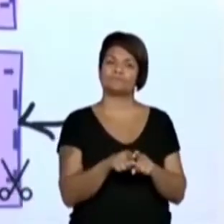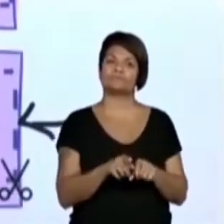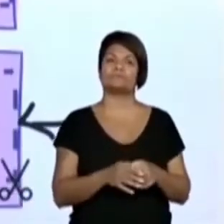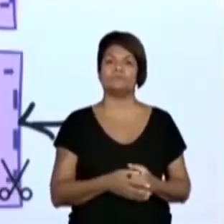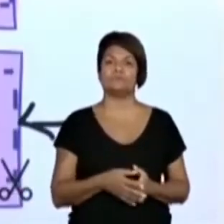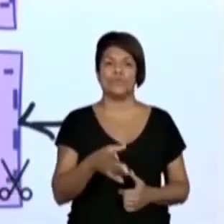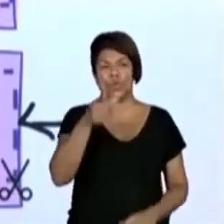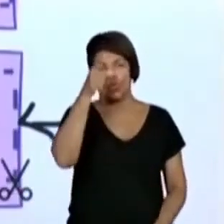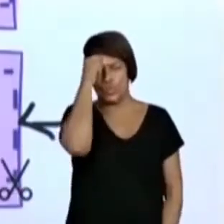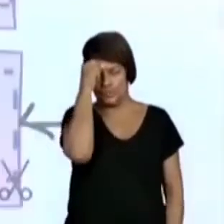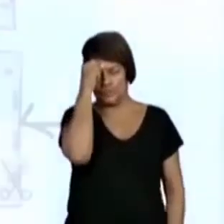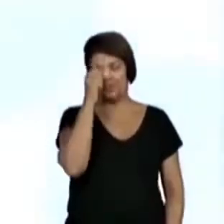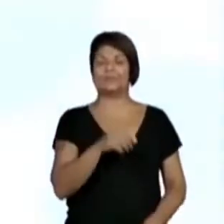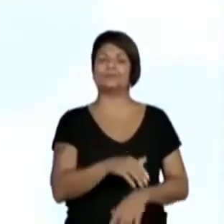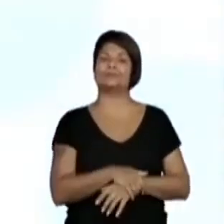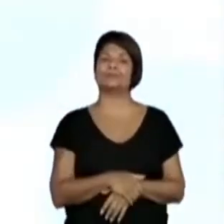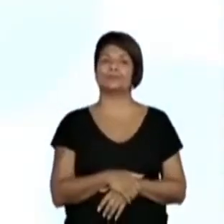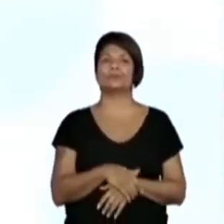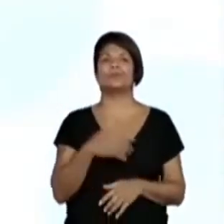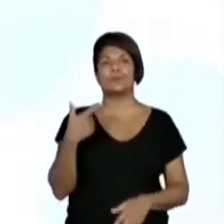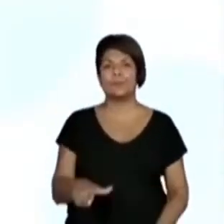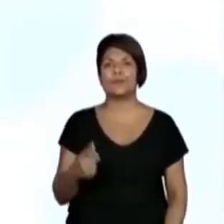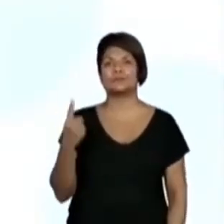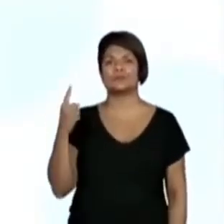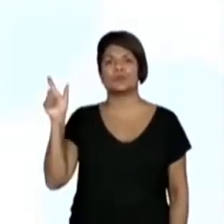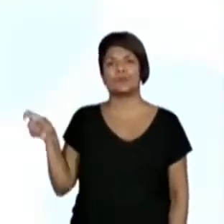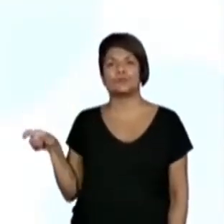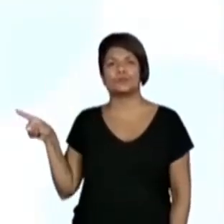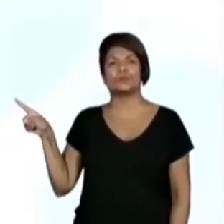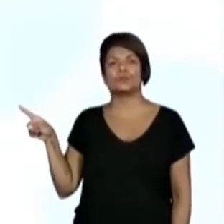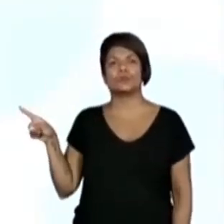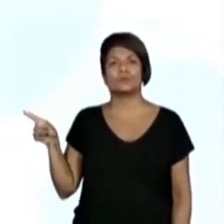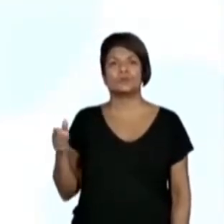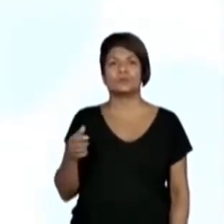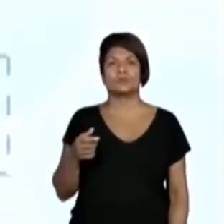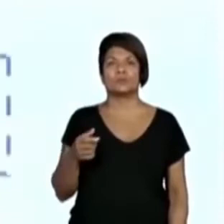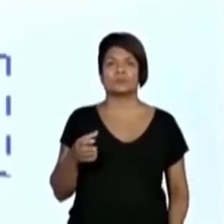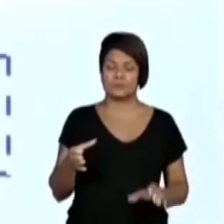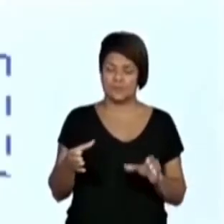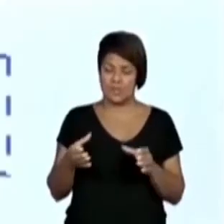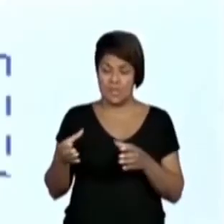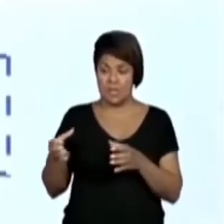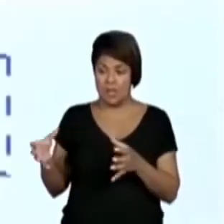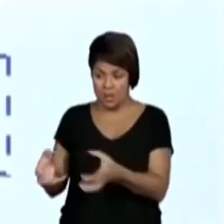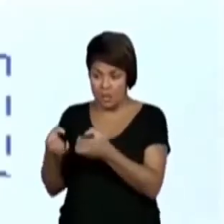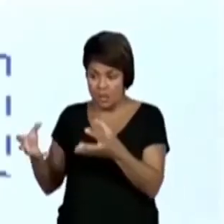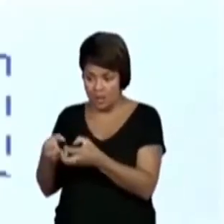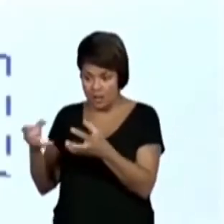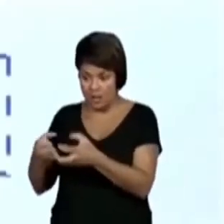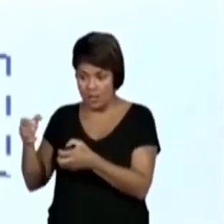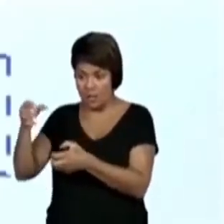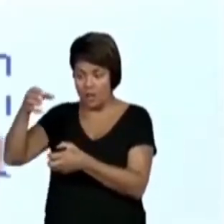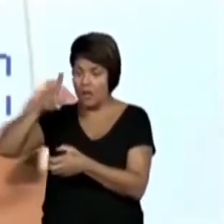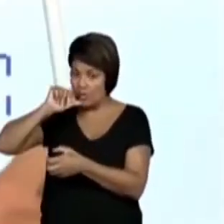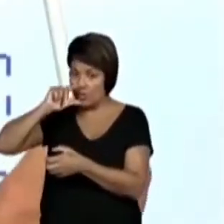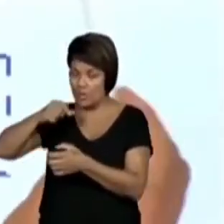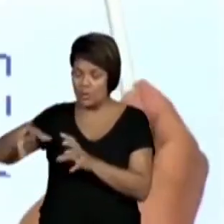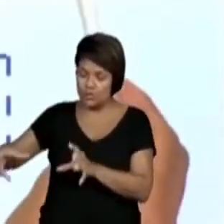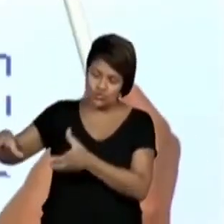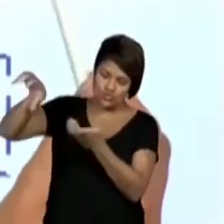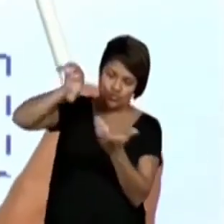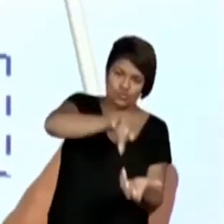Ufa, temos mais uma coluna. Adicione o arroz lavado na panela. Eu inicio lá em cima.